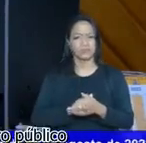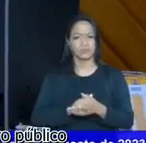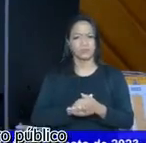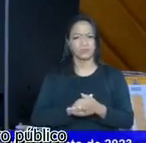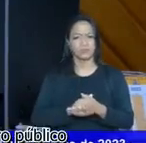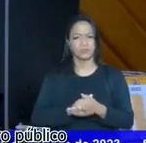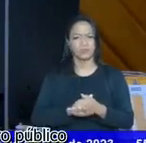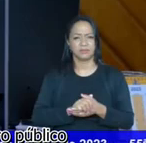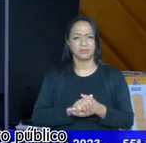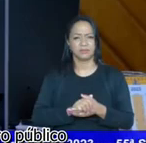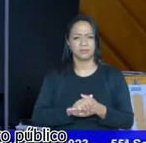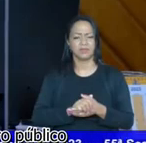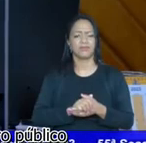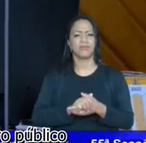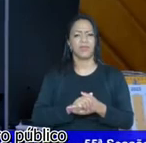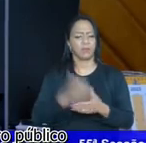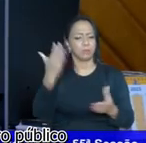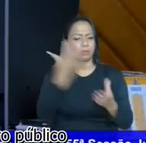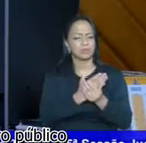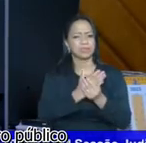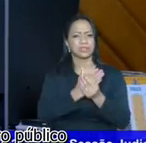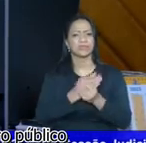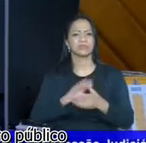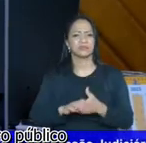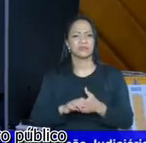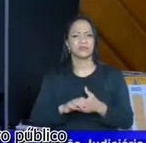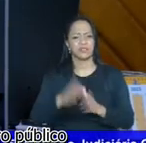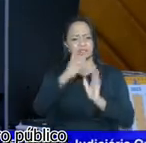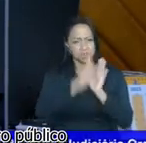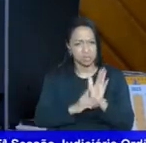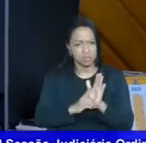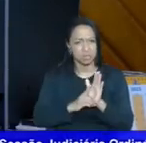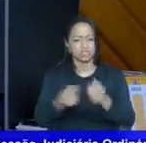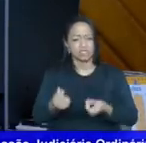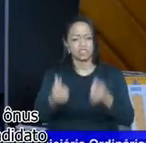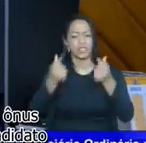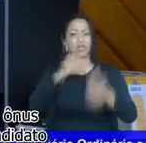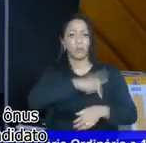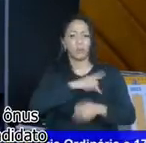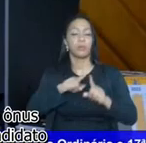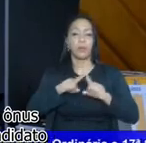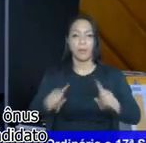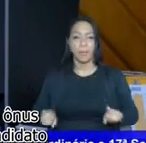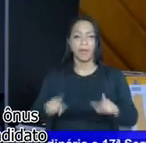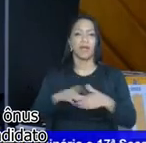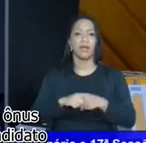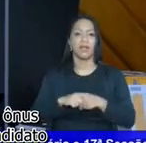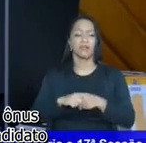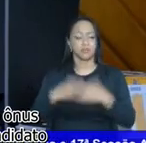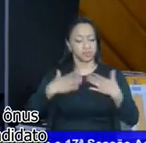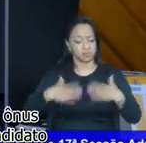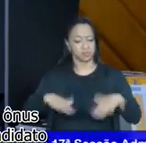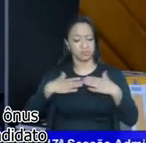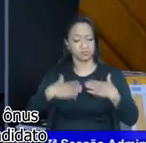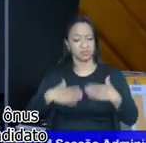é ônus processual. Nós estamos aqui tratando de dinheiro público, mas numa situação confortável.